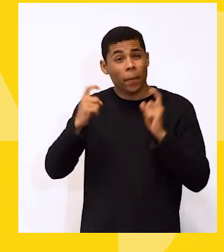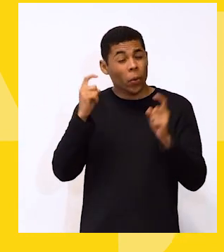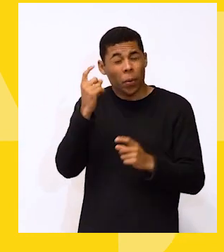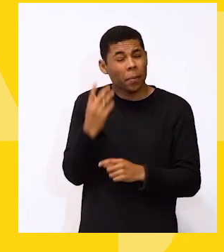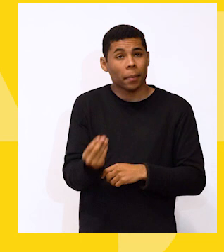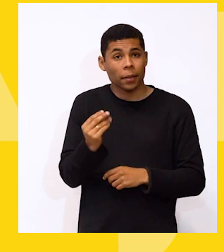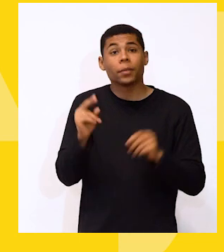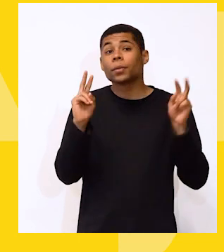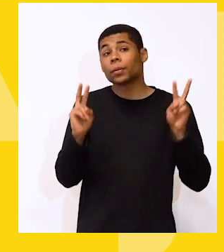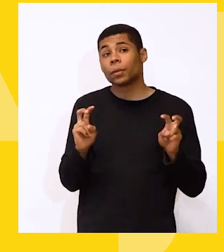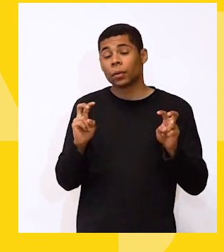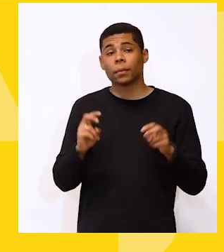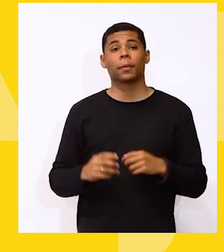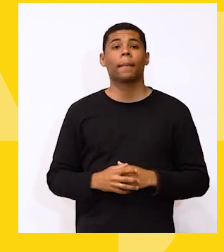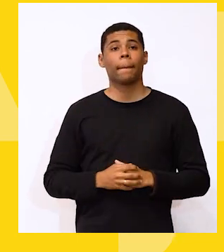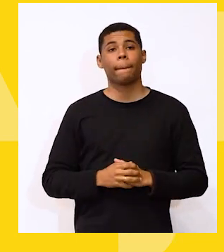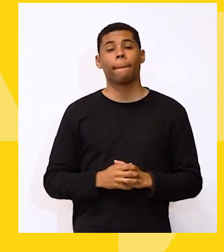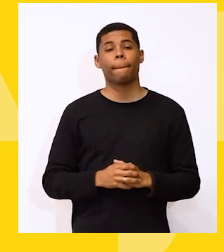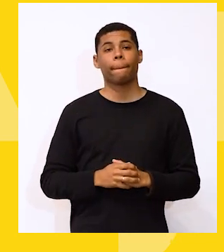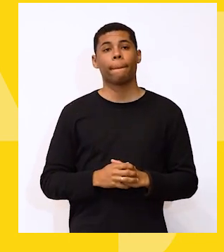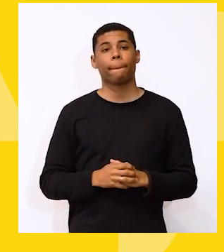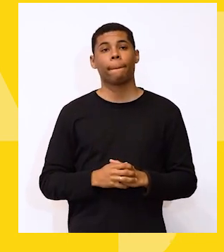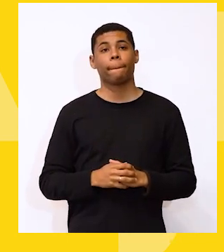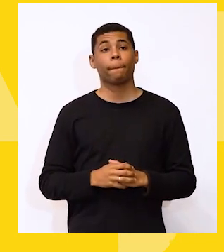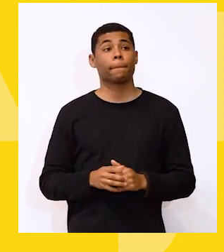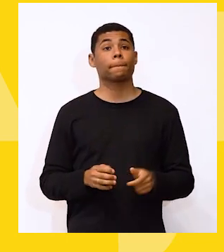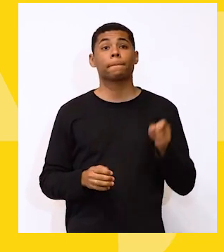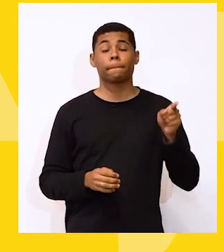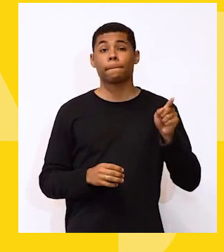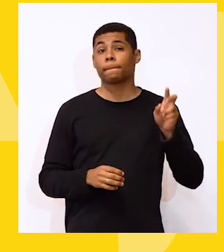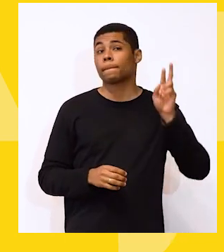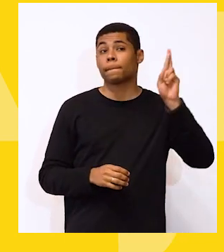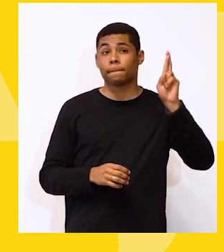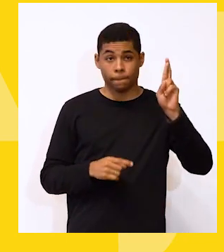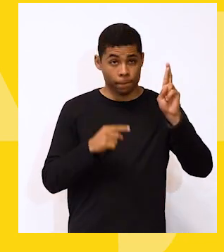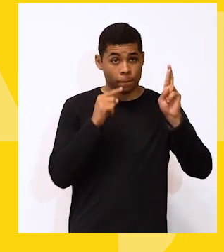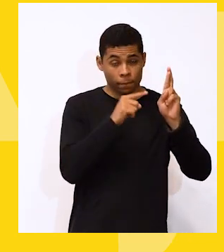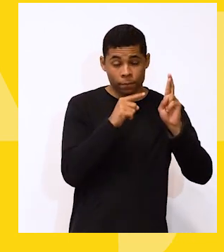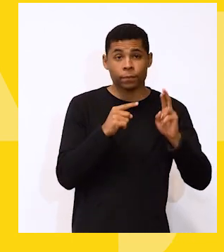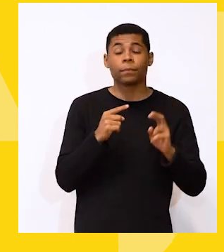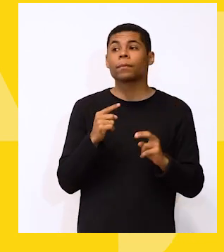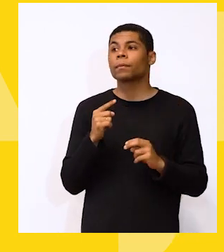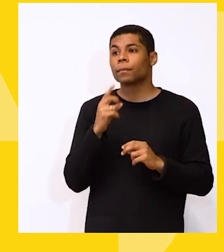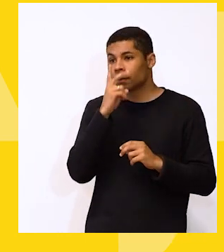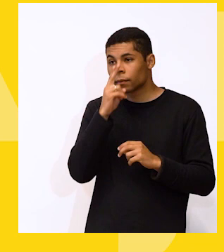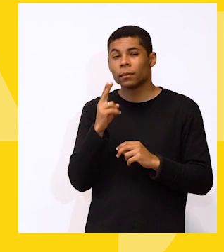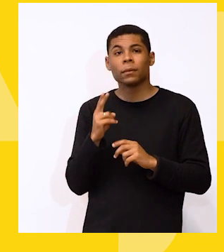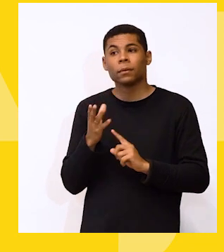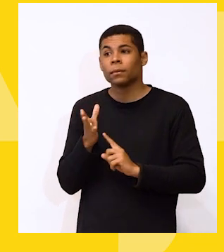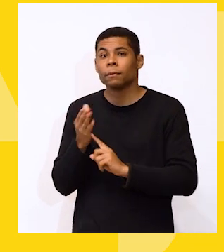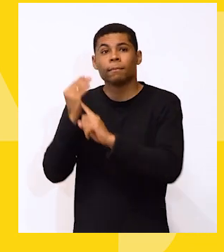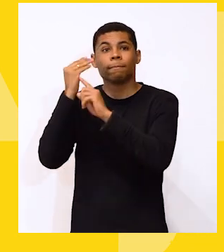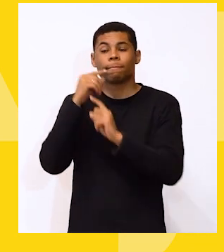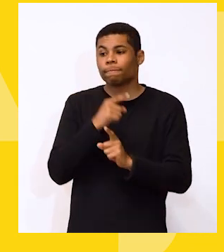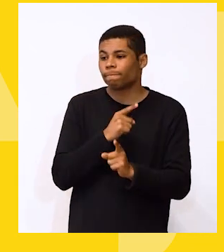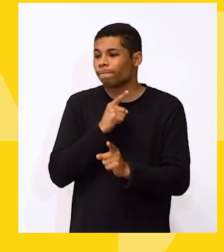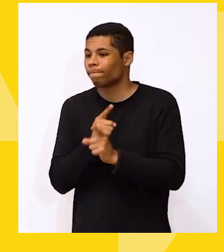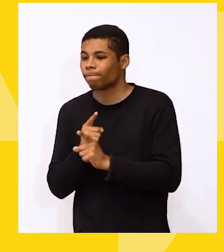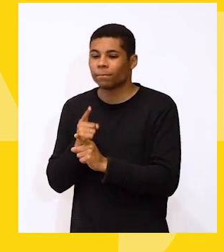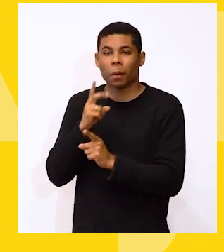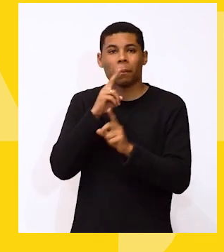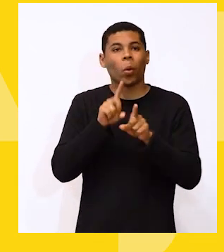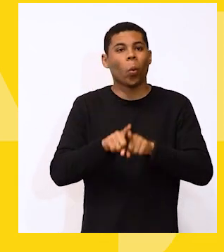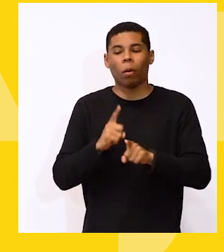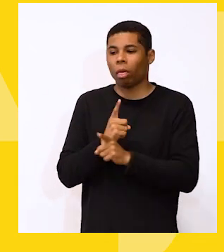questão Dias dos produtores terem acesso efetivo a tecnologia o que complica muito a vida do homem do campo de uma forma